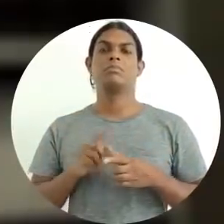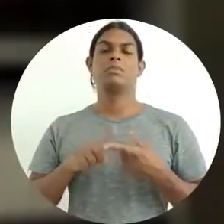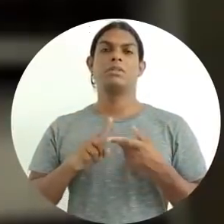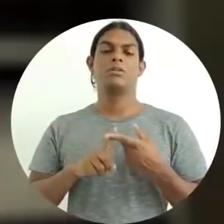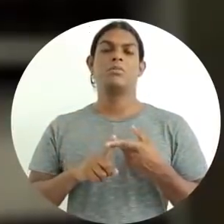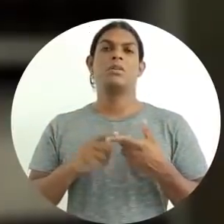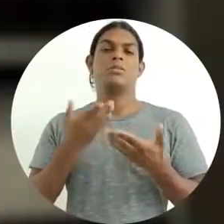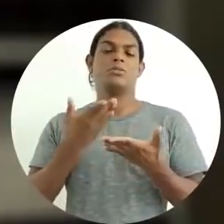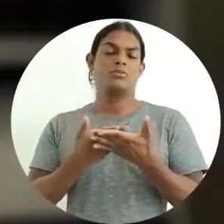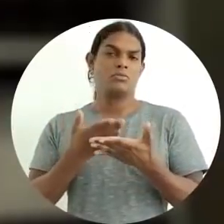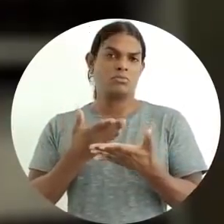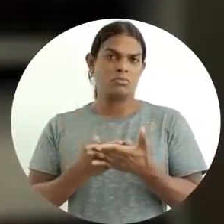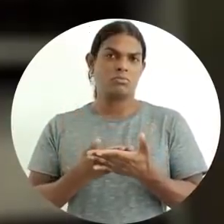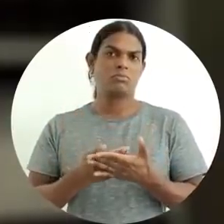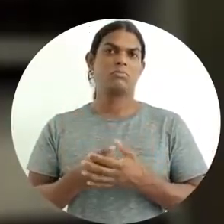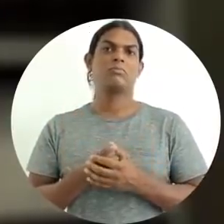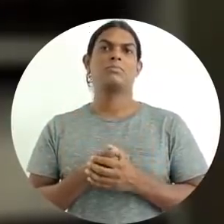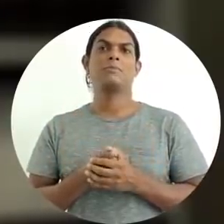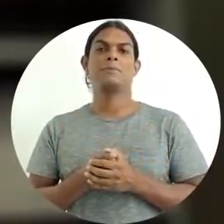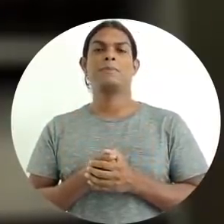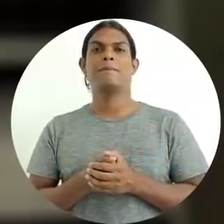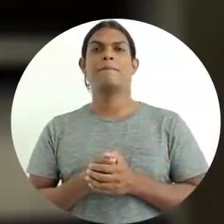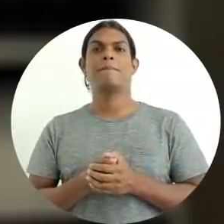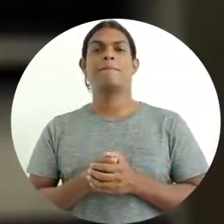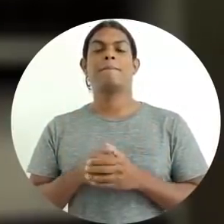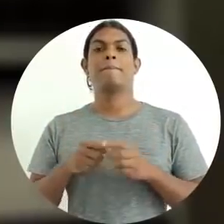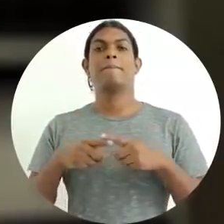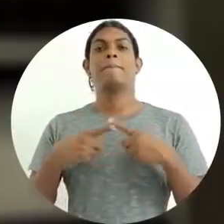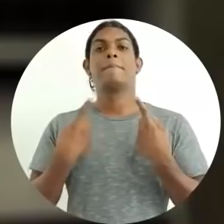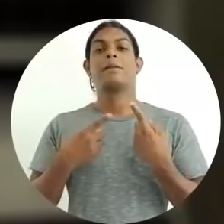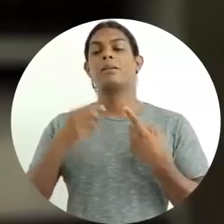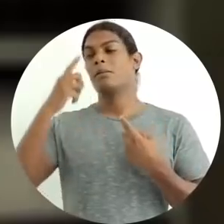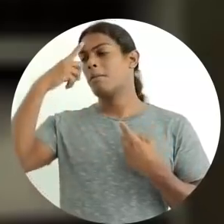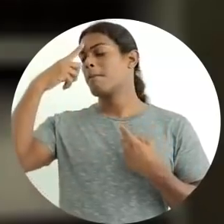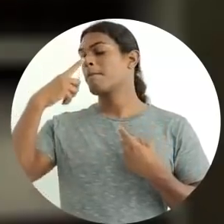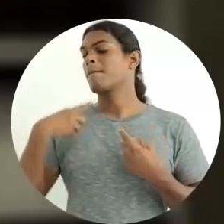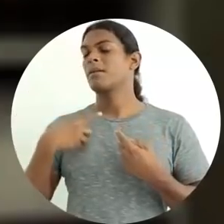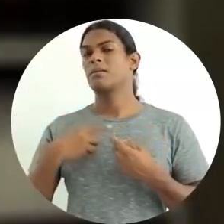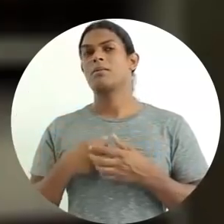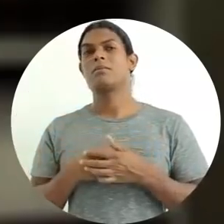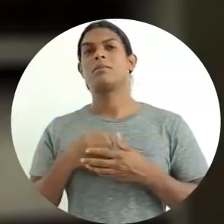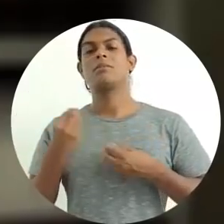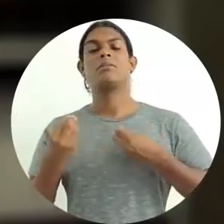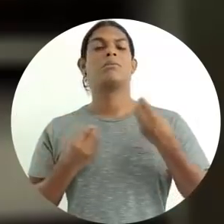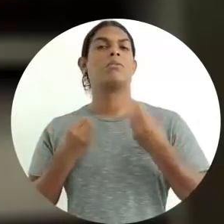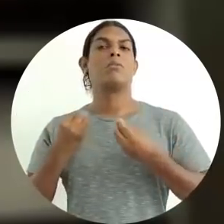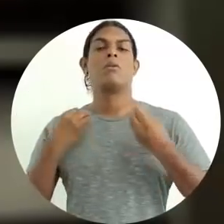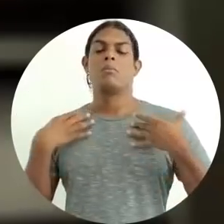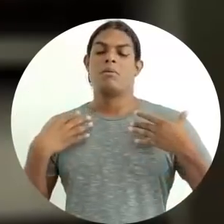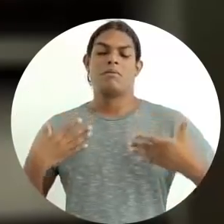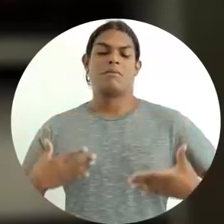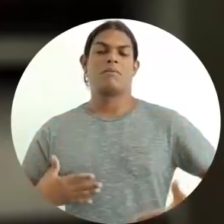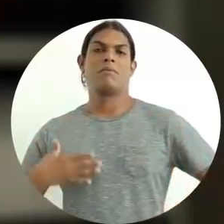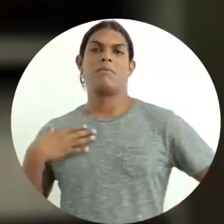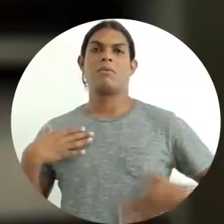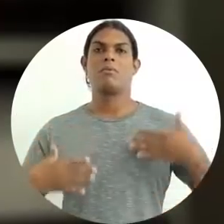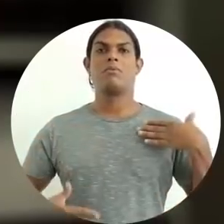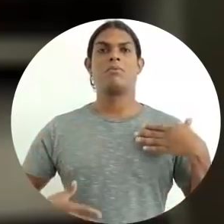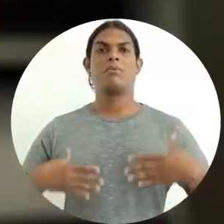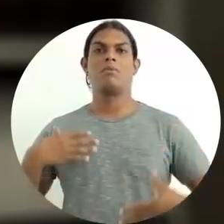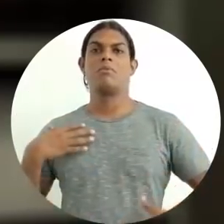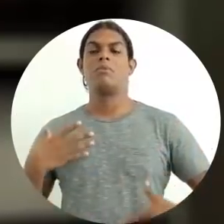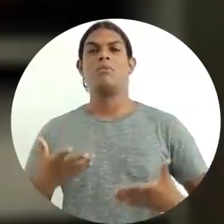a qualificação. E do outro lado, alguns aspectos da personalidade: o jeito de ser,